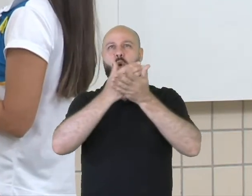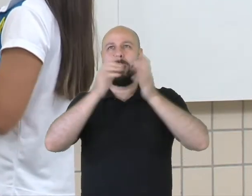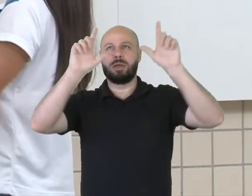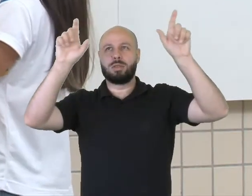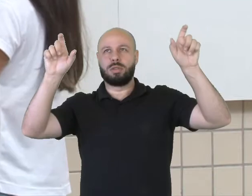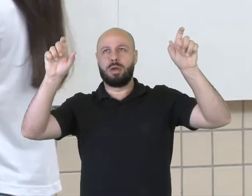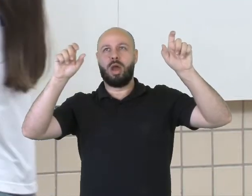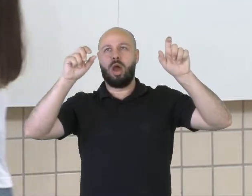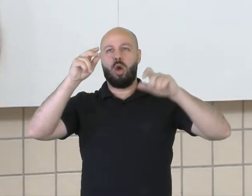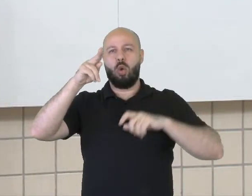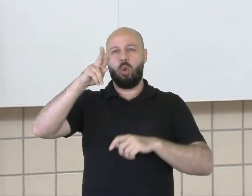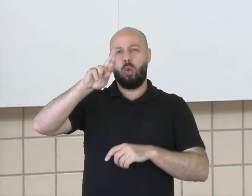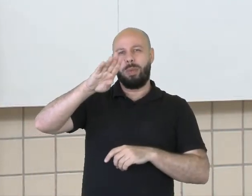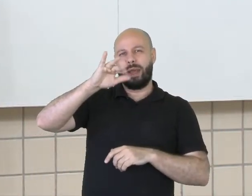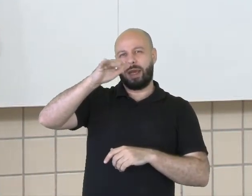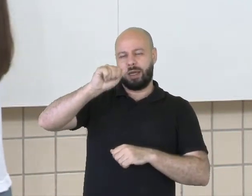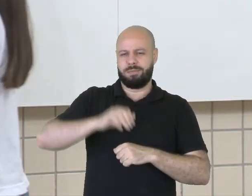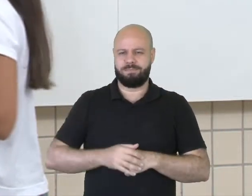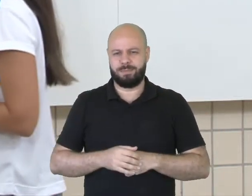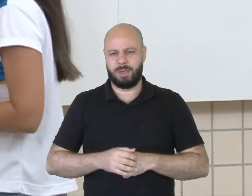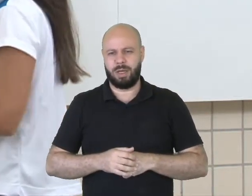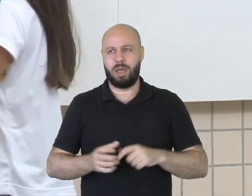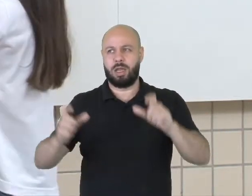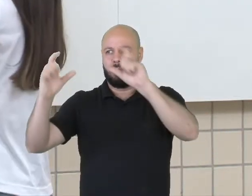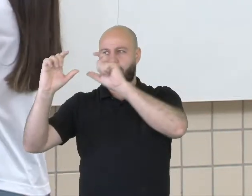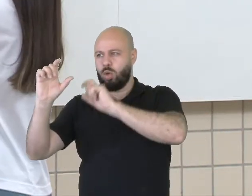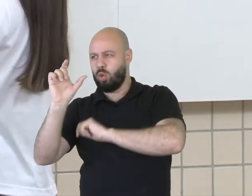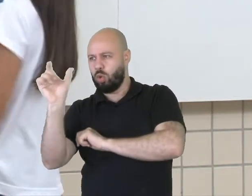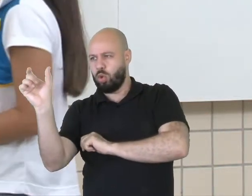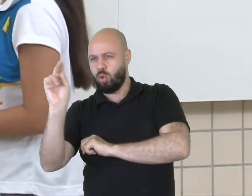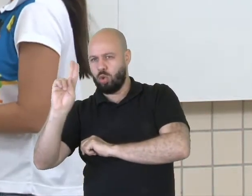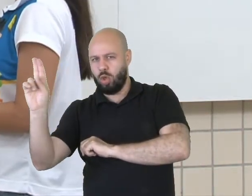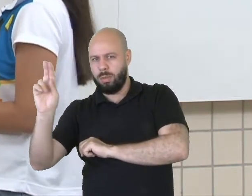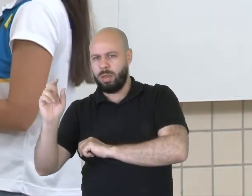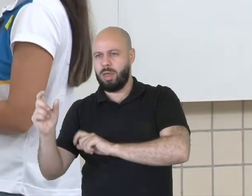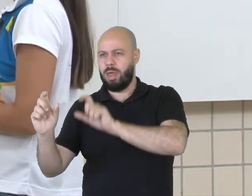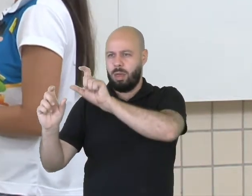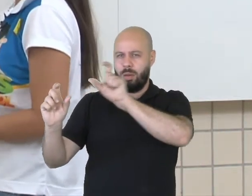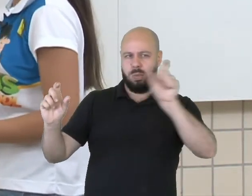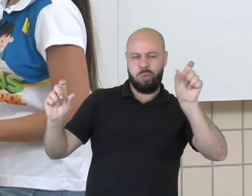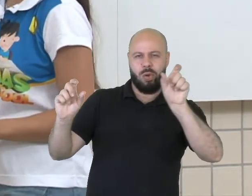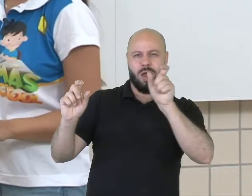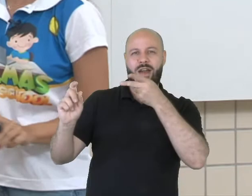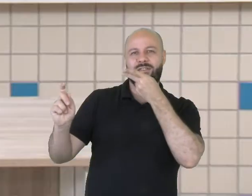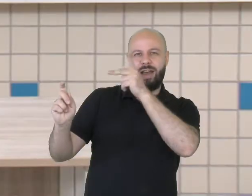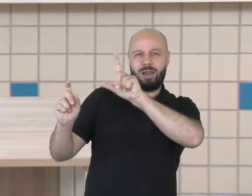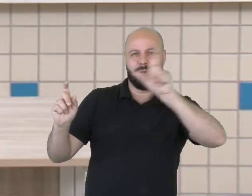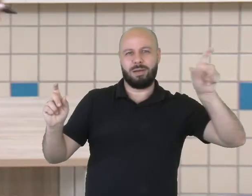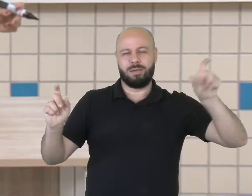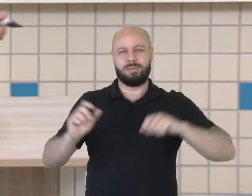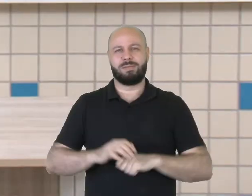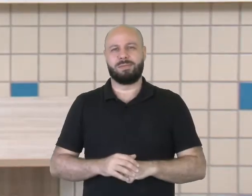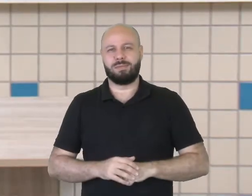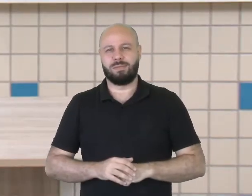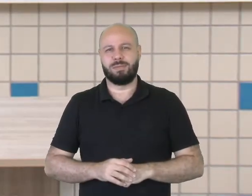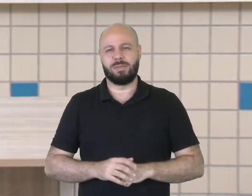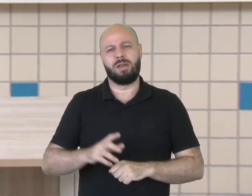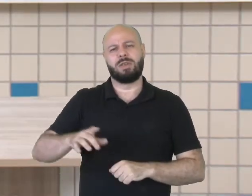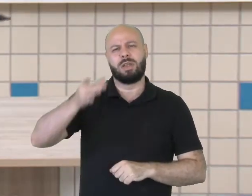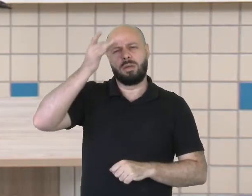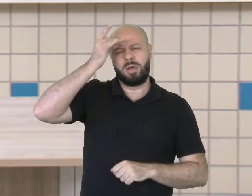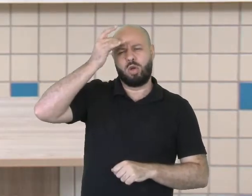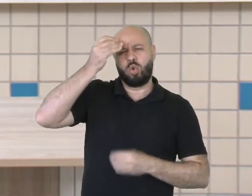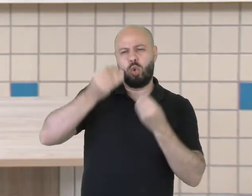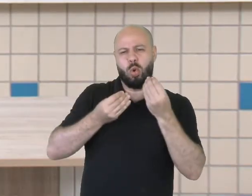rubrica, depois o nome da personagem e depois a fala dela. Para você fixar